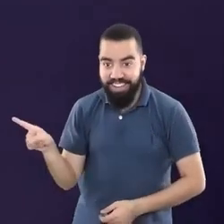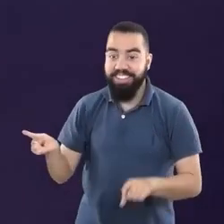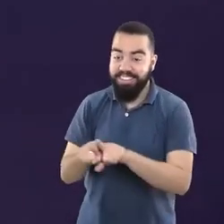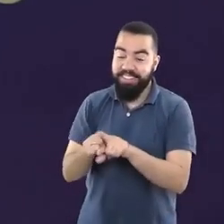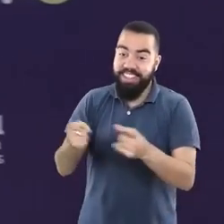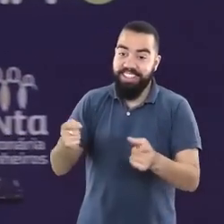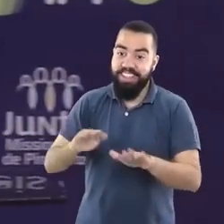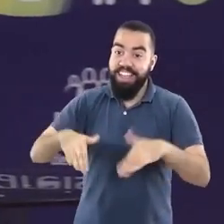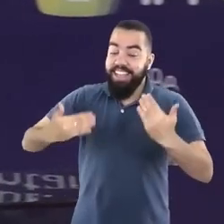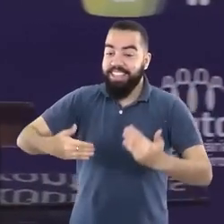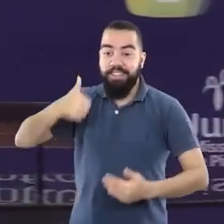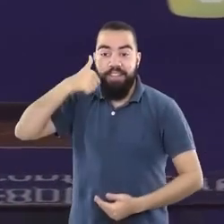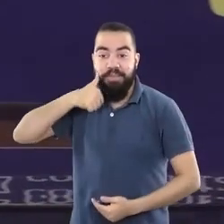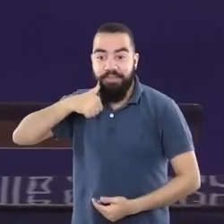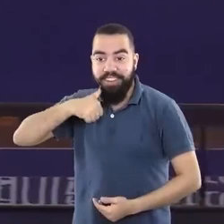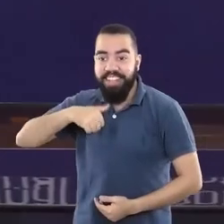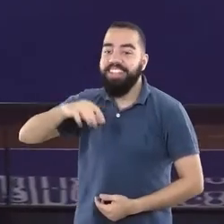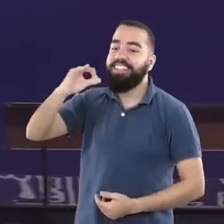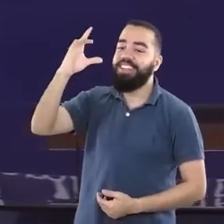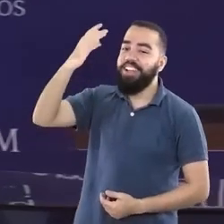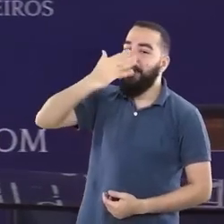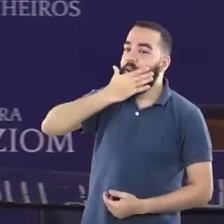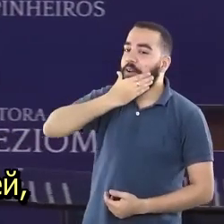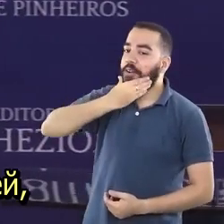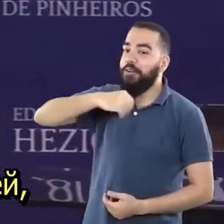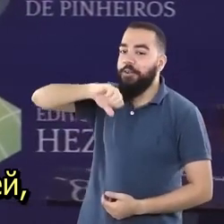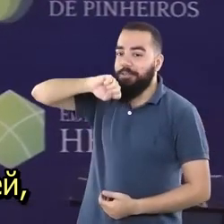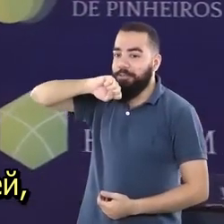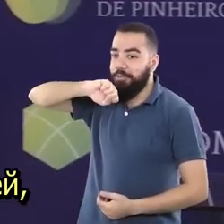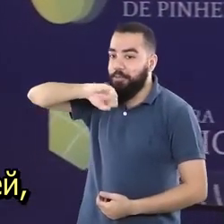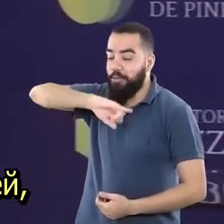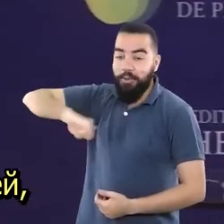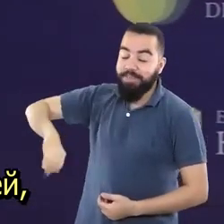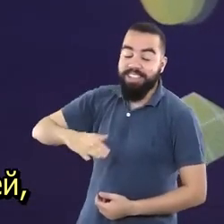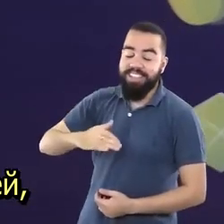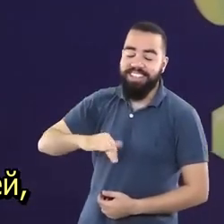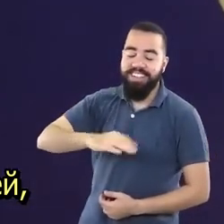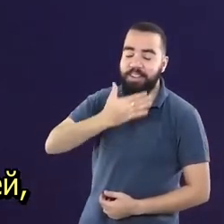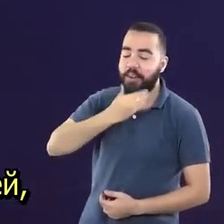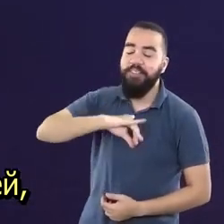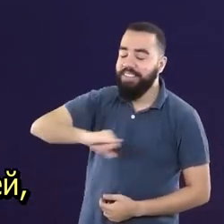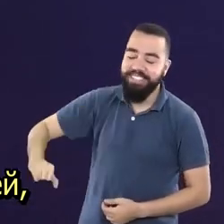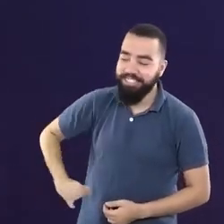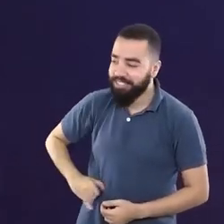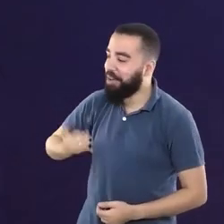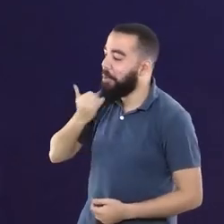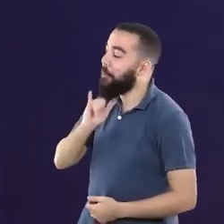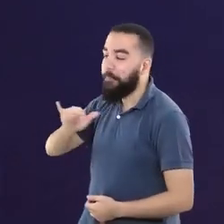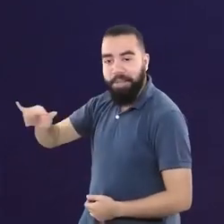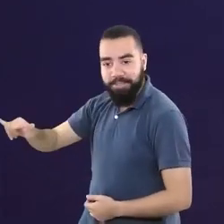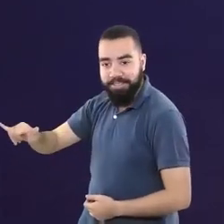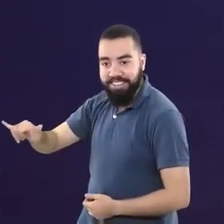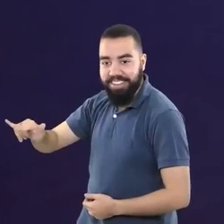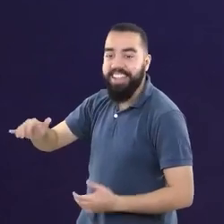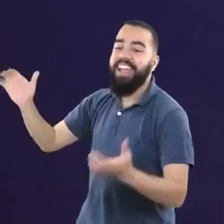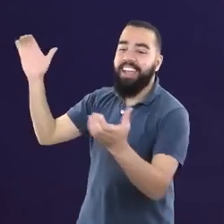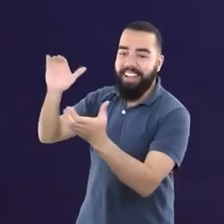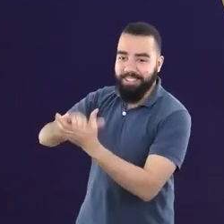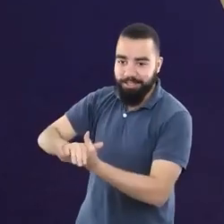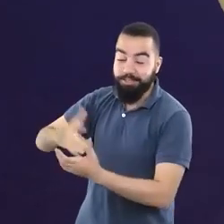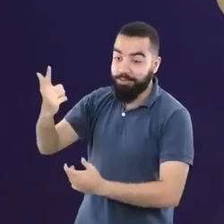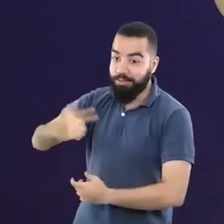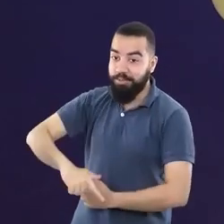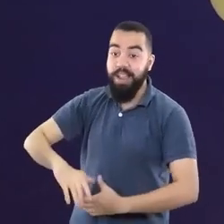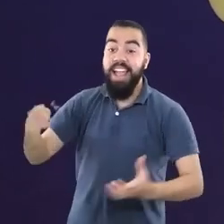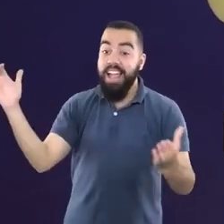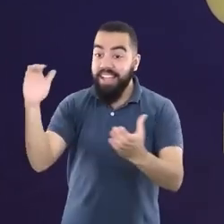relação 100% correta do começo ao fim. Casamento é uma relação de duas pessoas imperfeitas que precisam recomeçar todos os